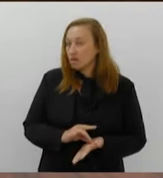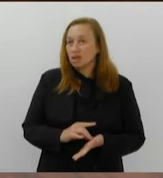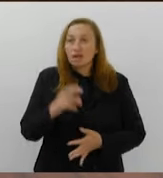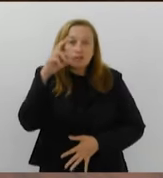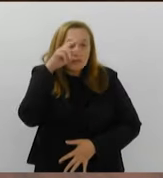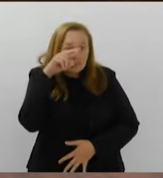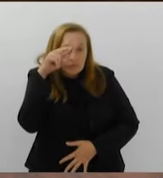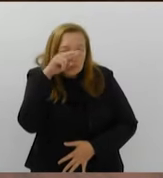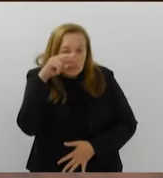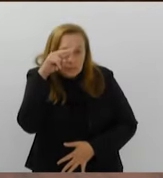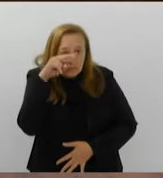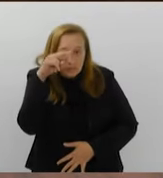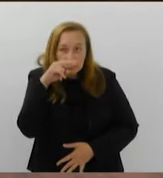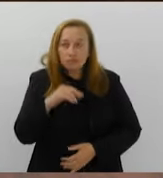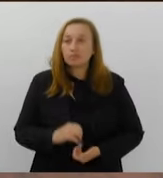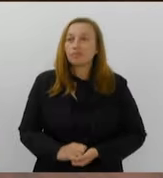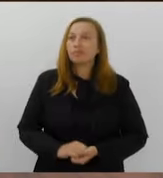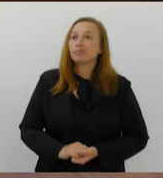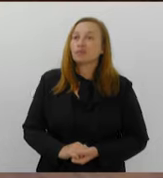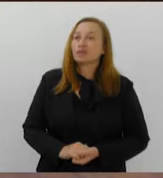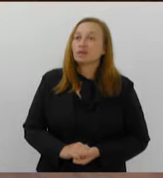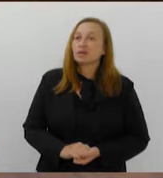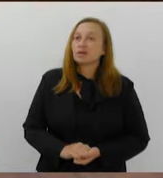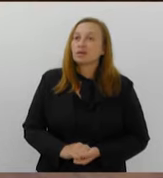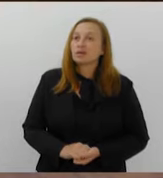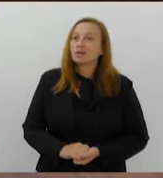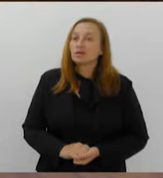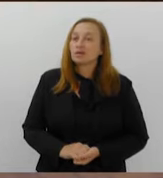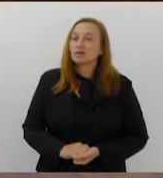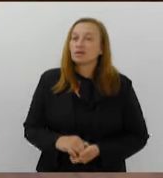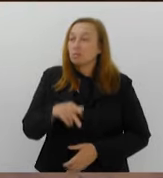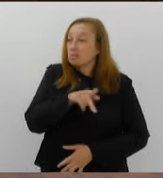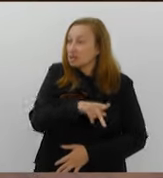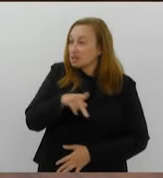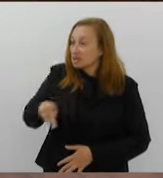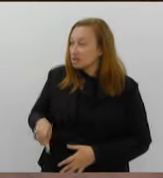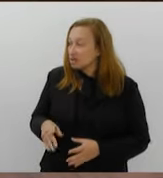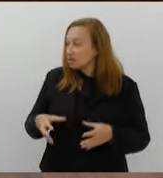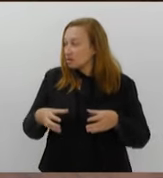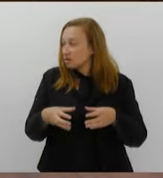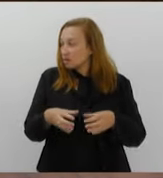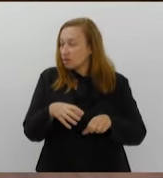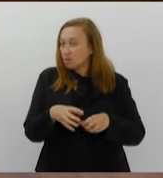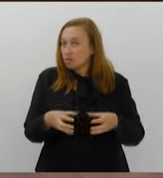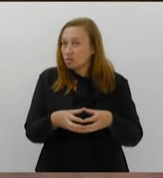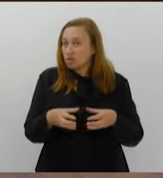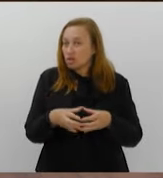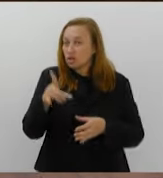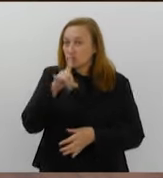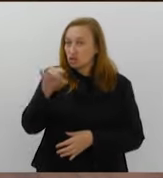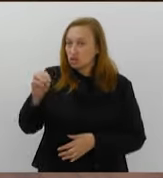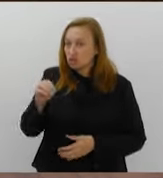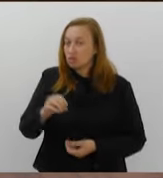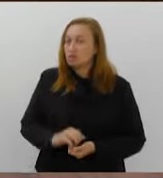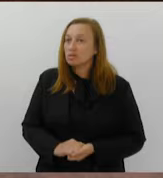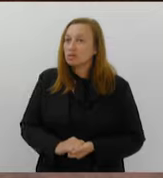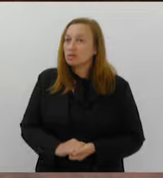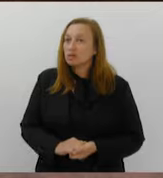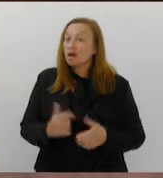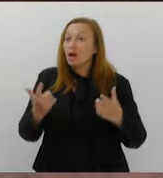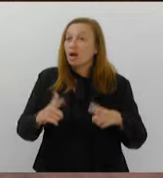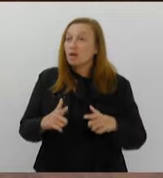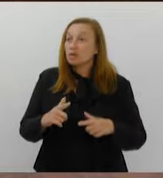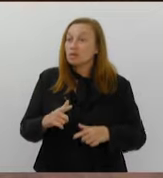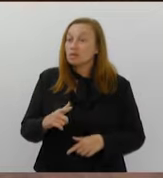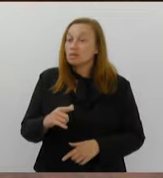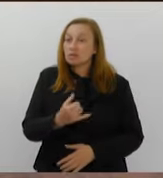fiscalizações com a autorização do presidente da nossa comissão, Dionísio Lins, e aonde em São João de